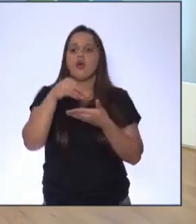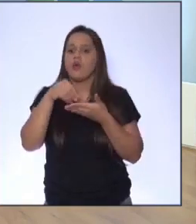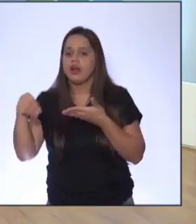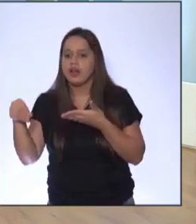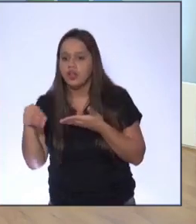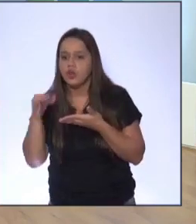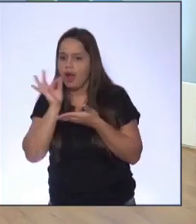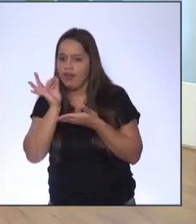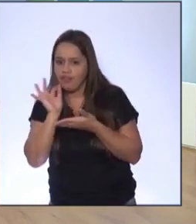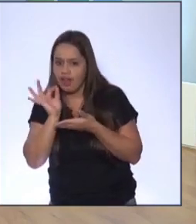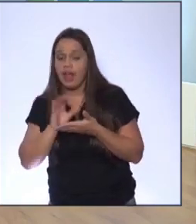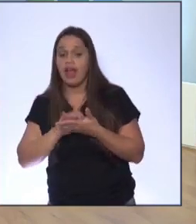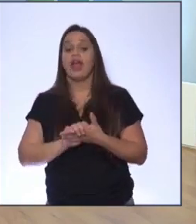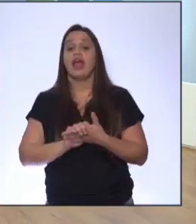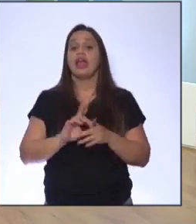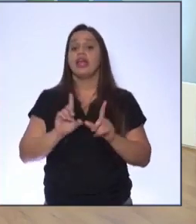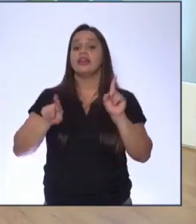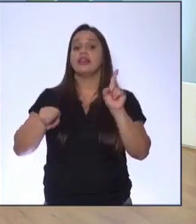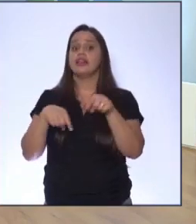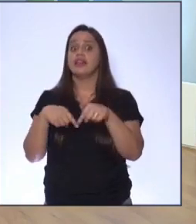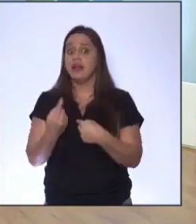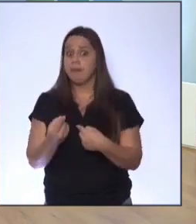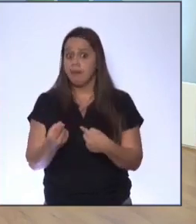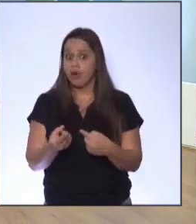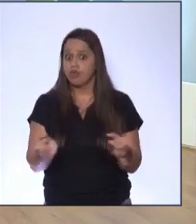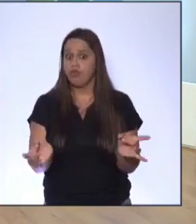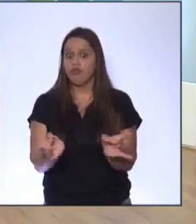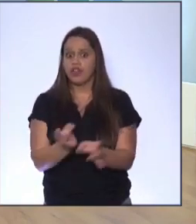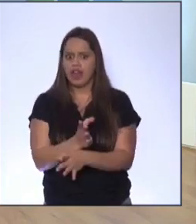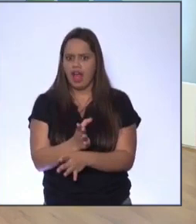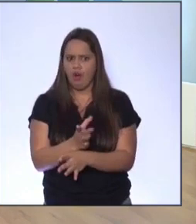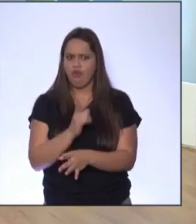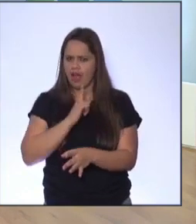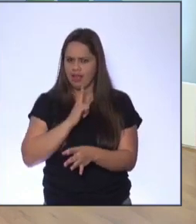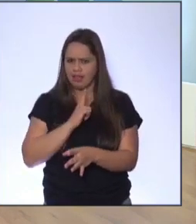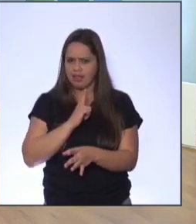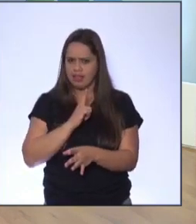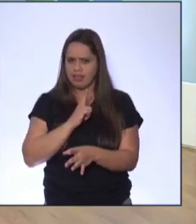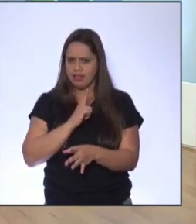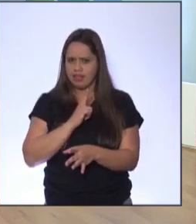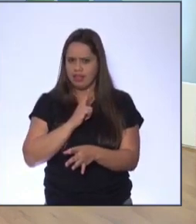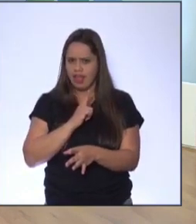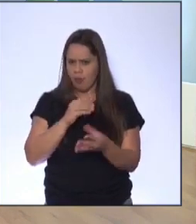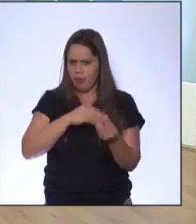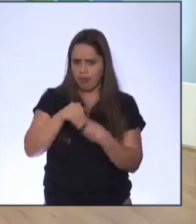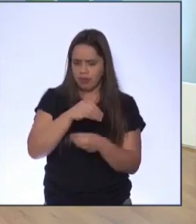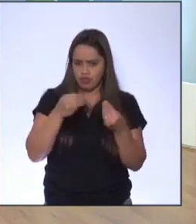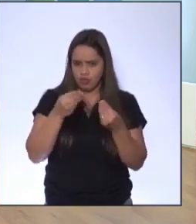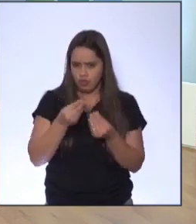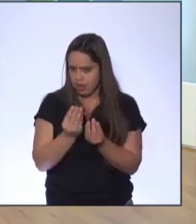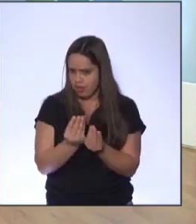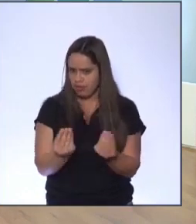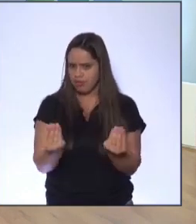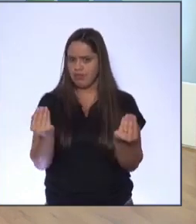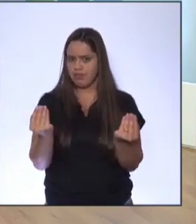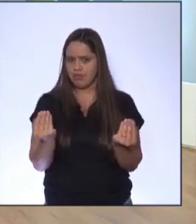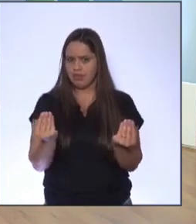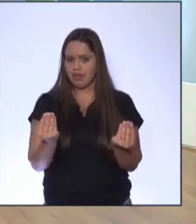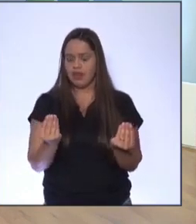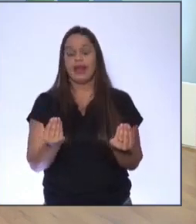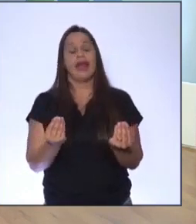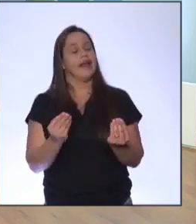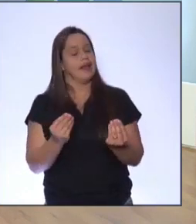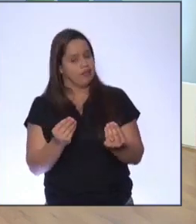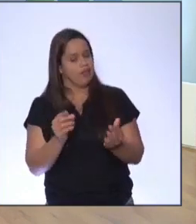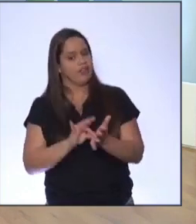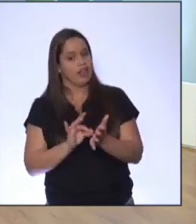dois. E depois, o produto final, a gente vai ter uma mistura homogênea, é isso? É, porque se a gente fazer com água fria, vocês